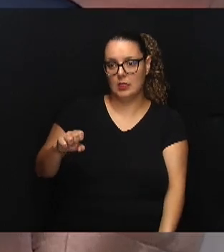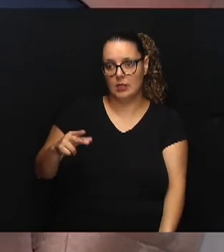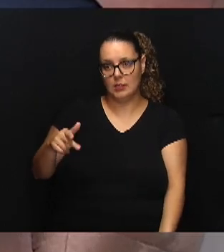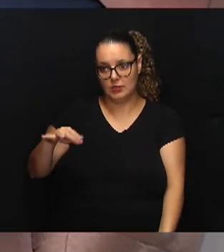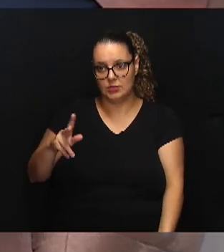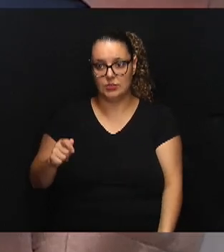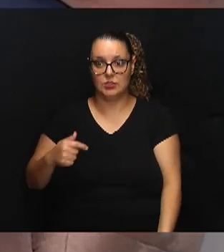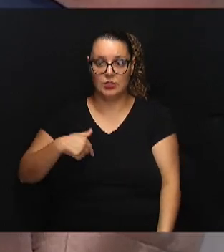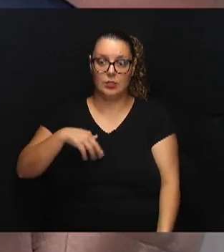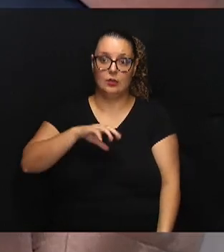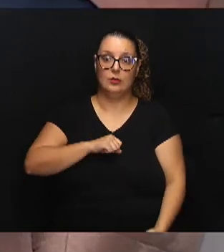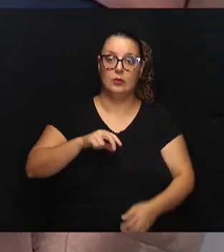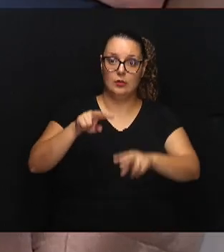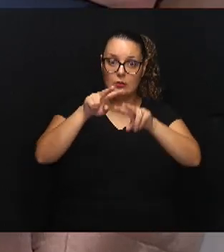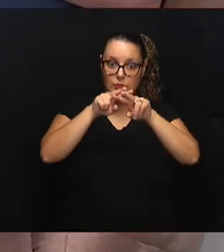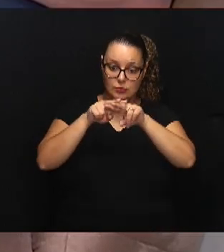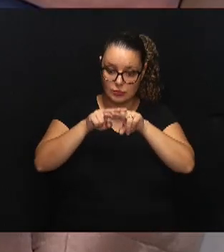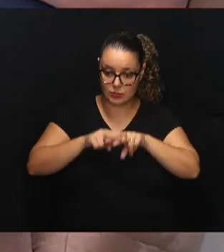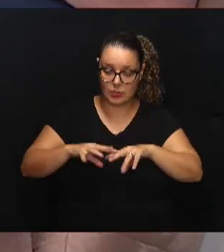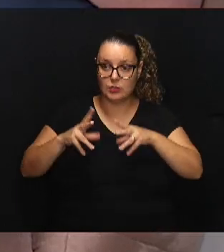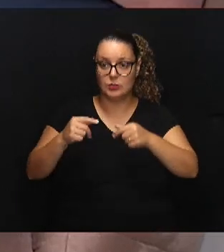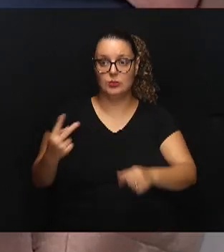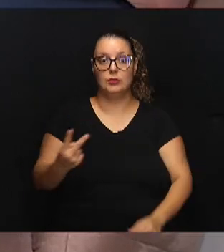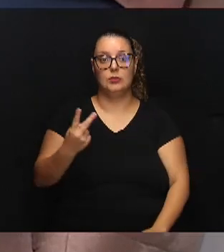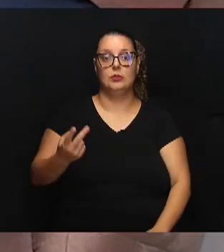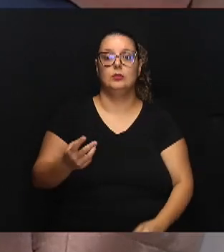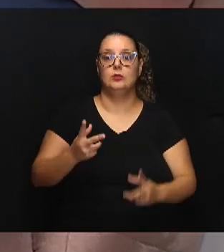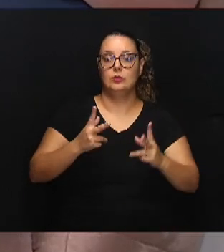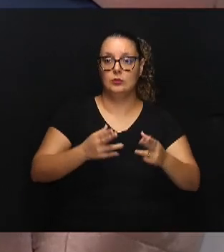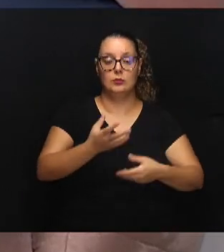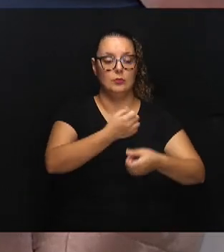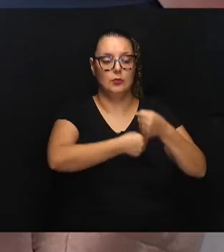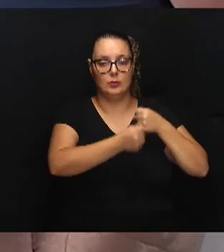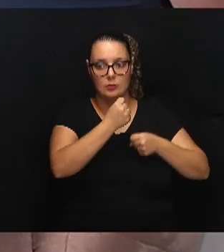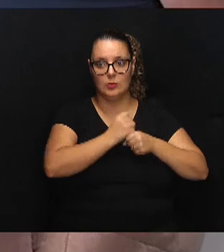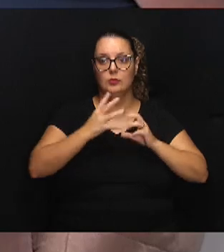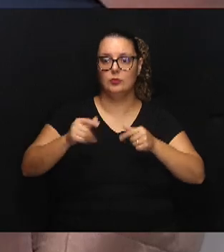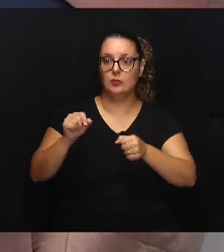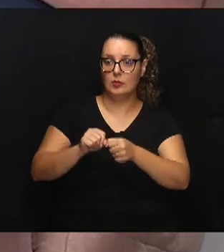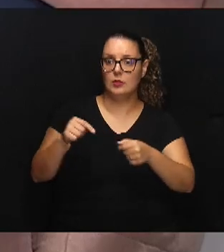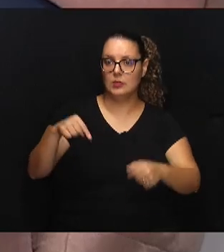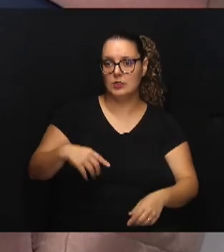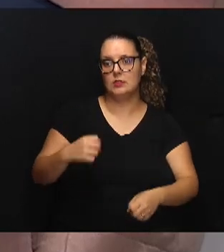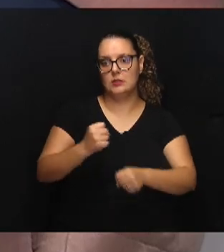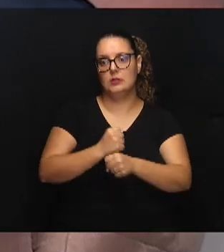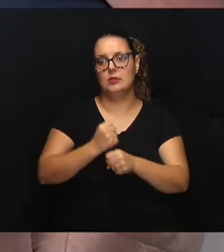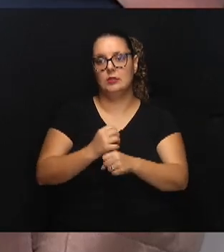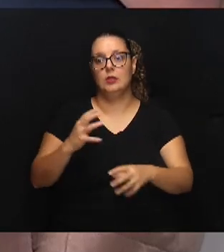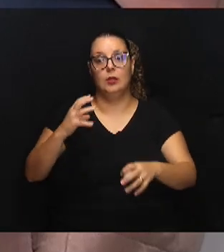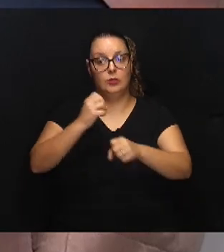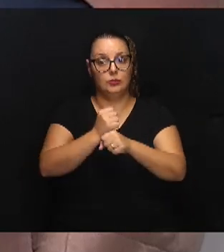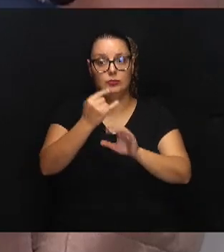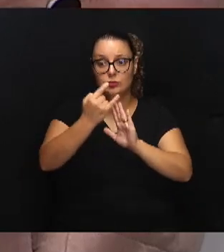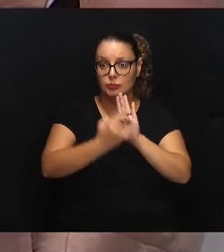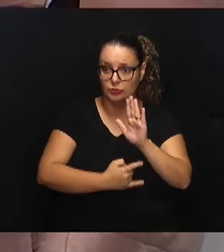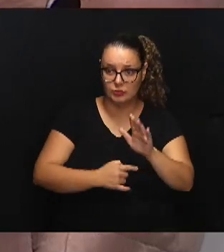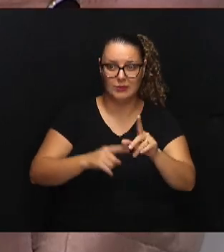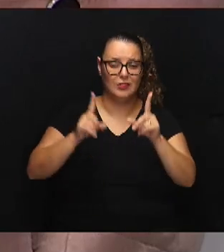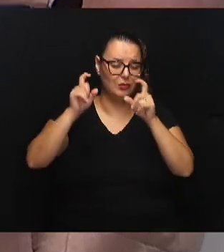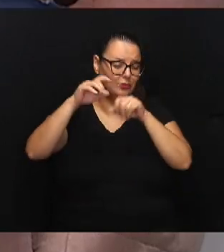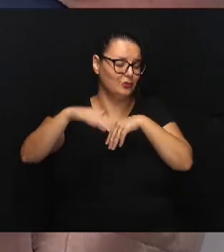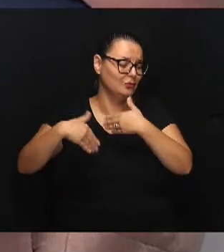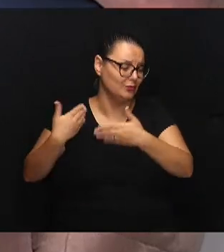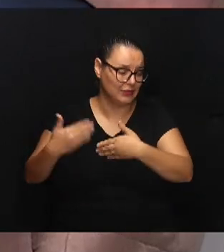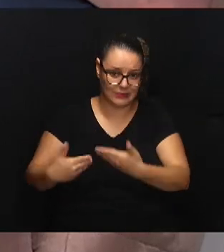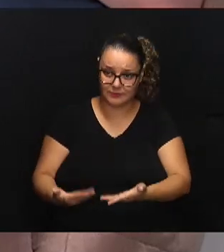de rever todos os valores, tudo que veio do ano passado, tudo que eu fiz esse ano, eu junto toda a documentação, isso dá muito